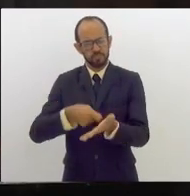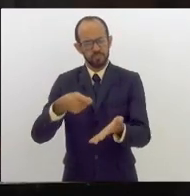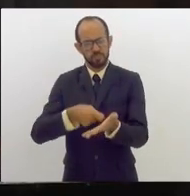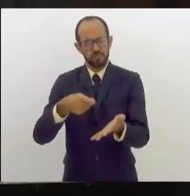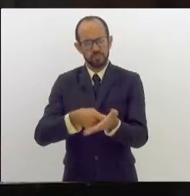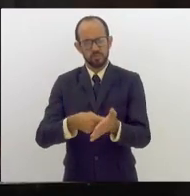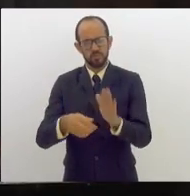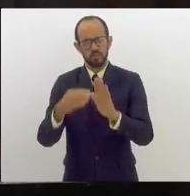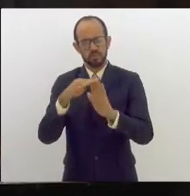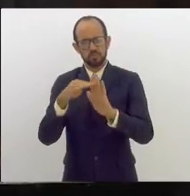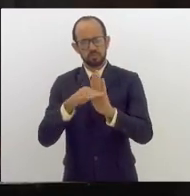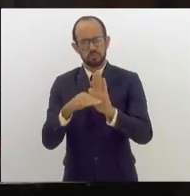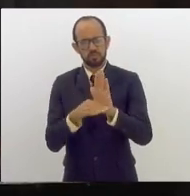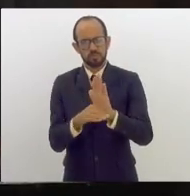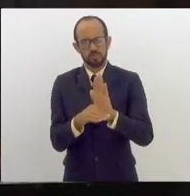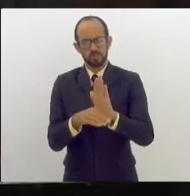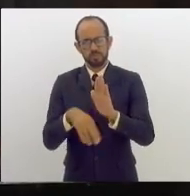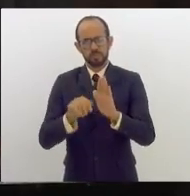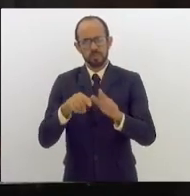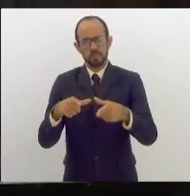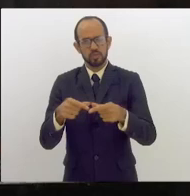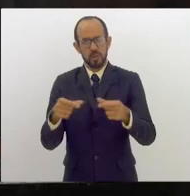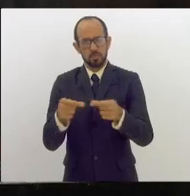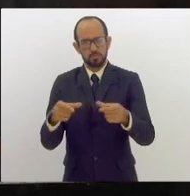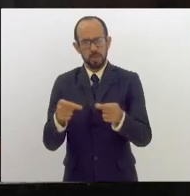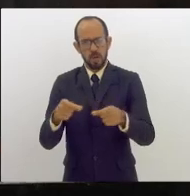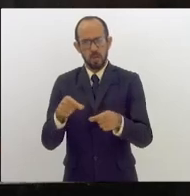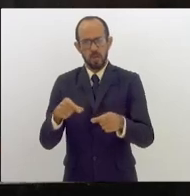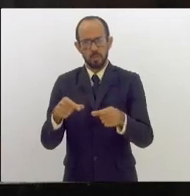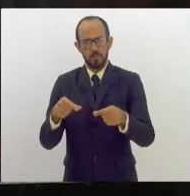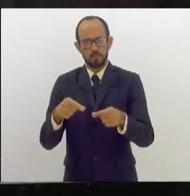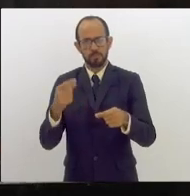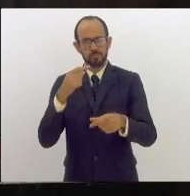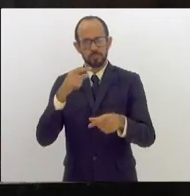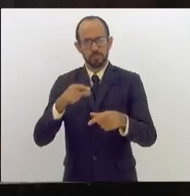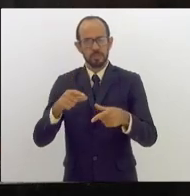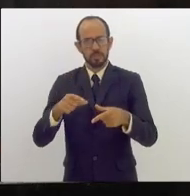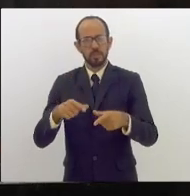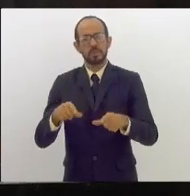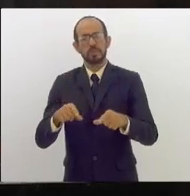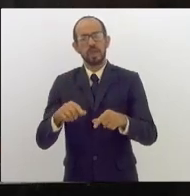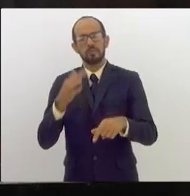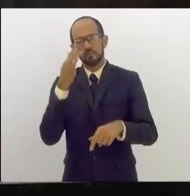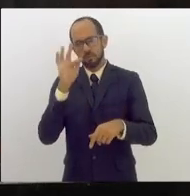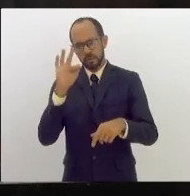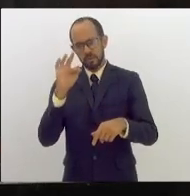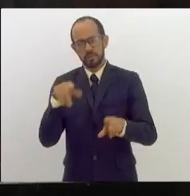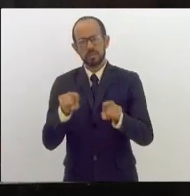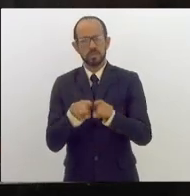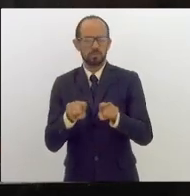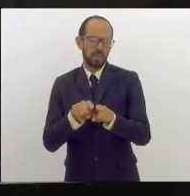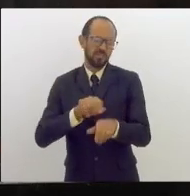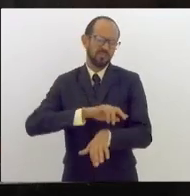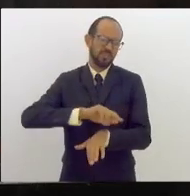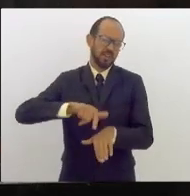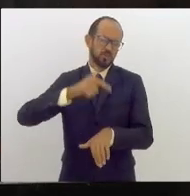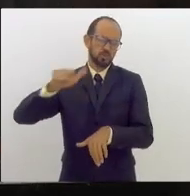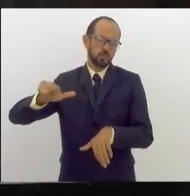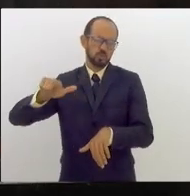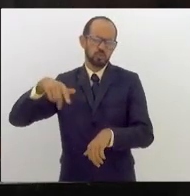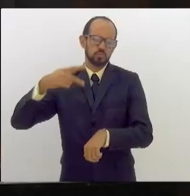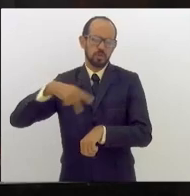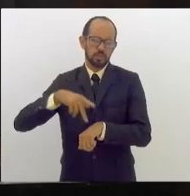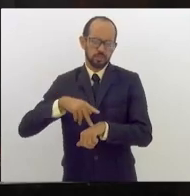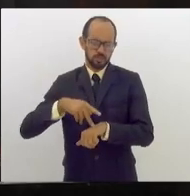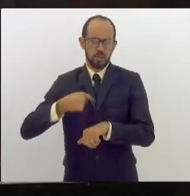dos protocolos já celebrados em Kyoto e Kopenhagen em Paris inglês enfim eu falo com alegria de como o Brasil voltou